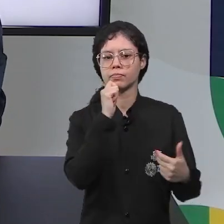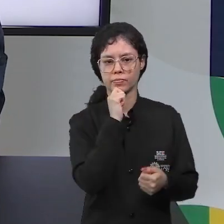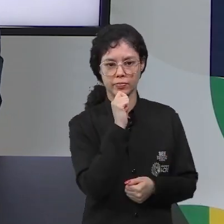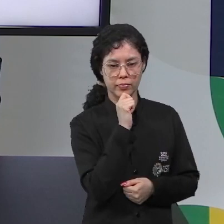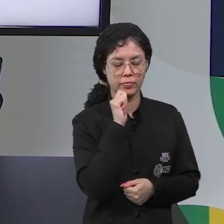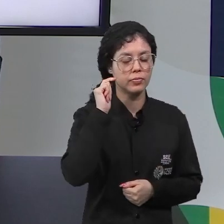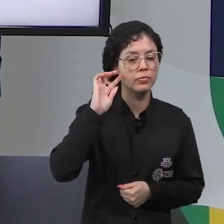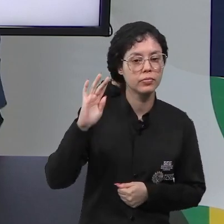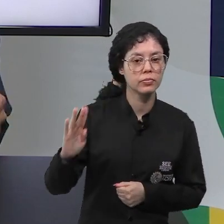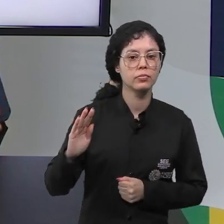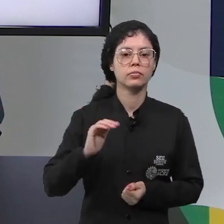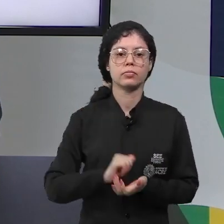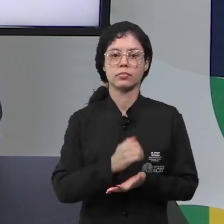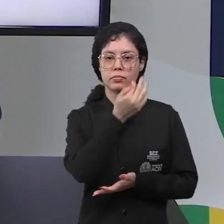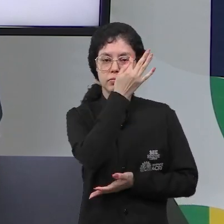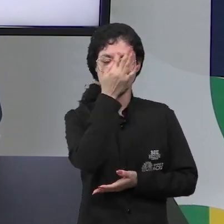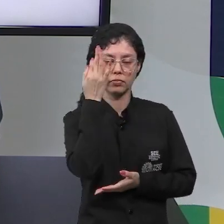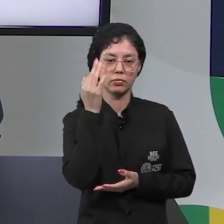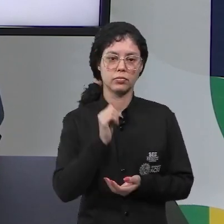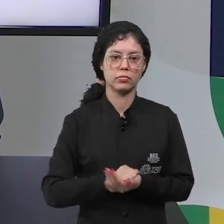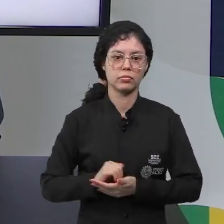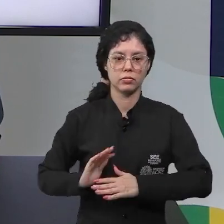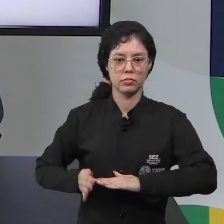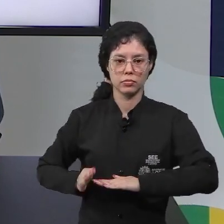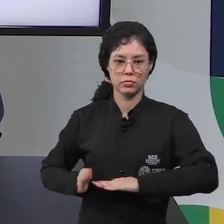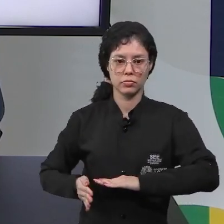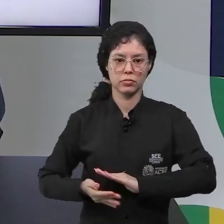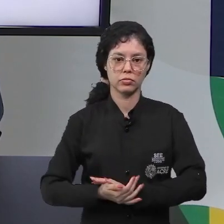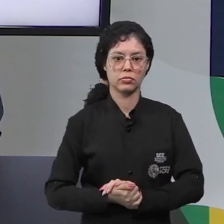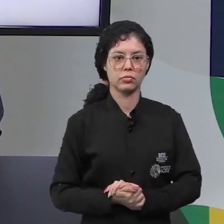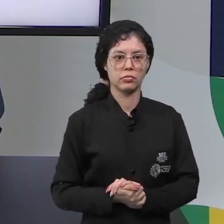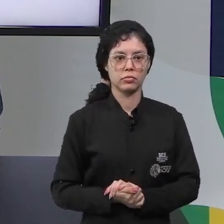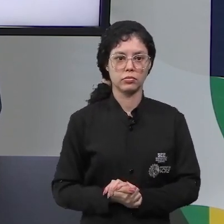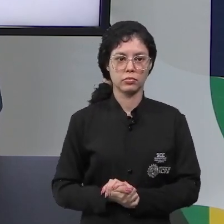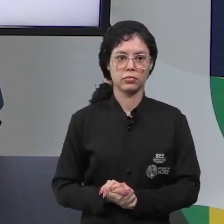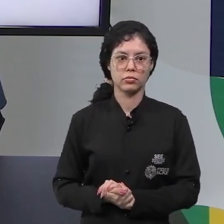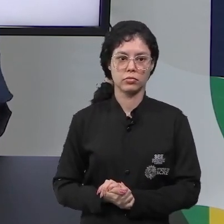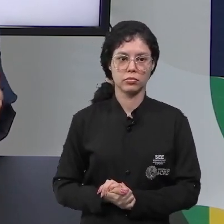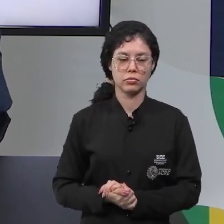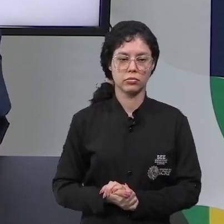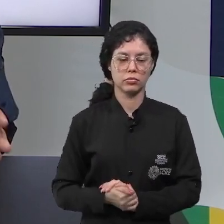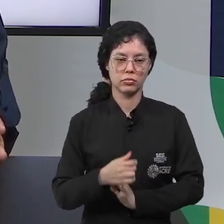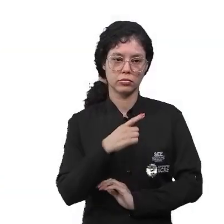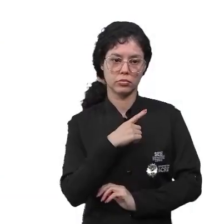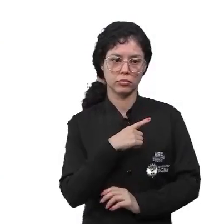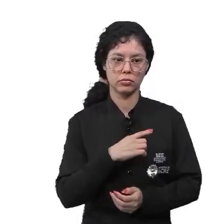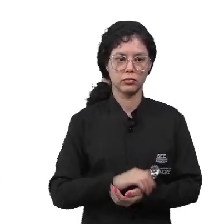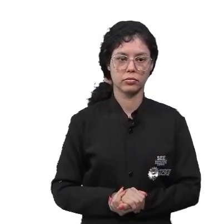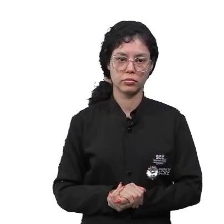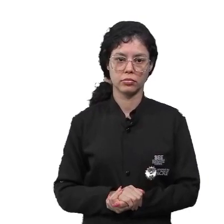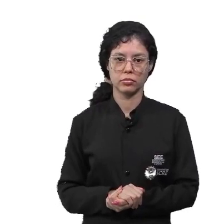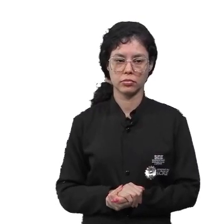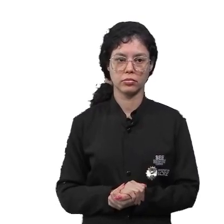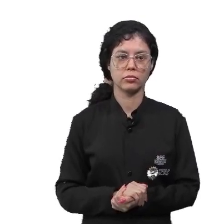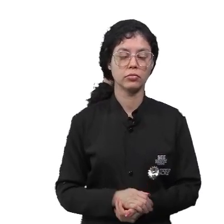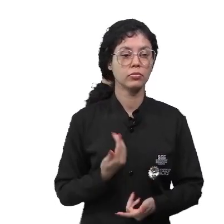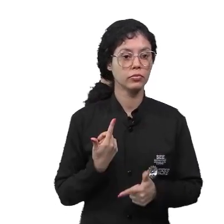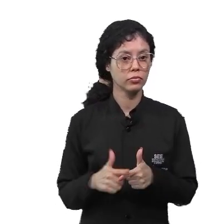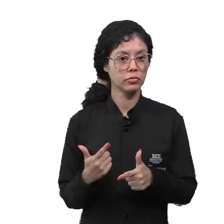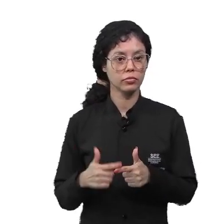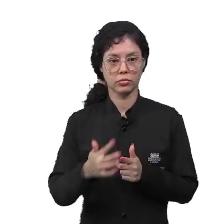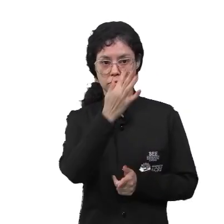da reflexão filosófica contemporânea. Então, nós temos o seguinte: os